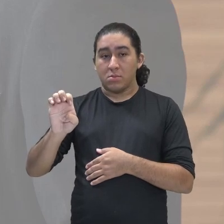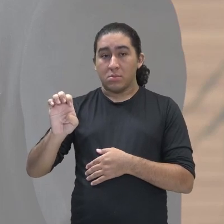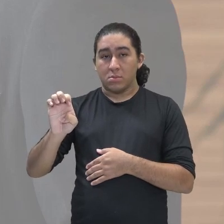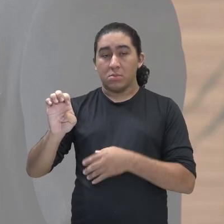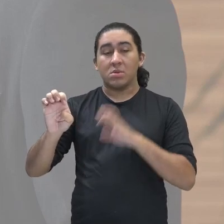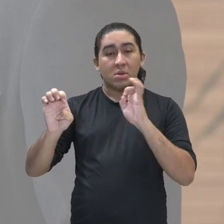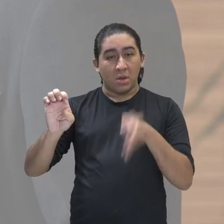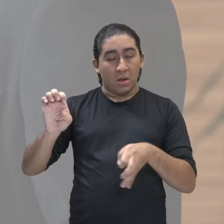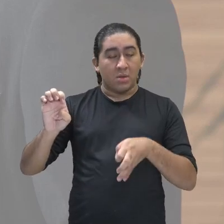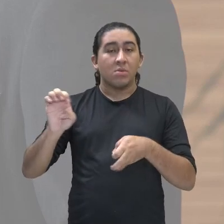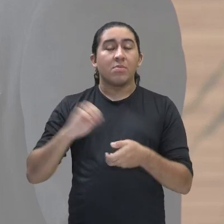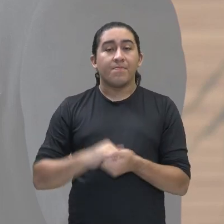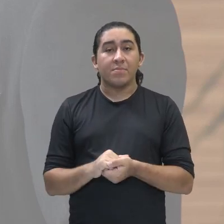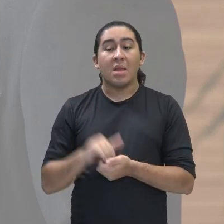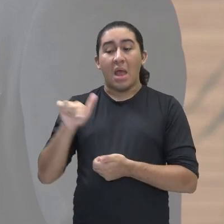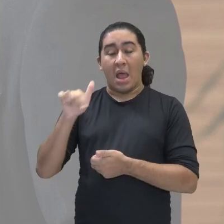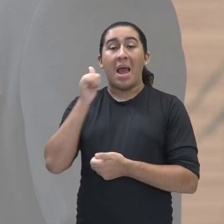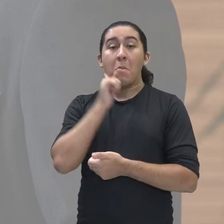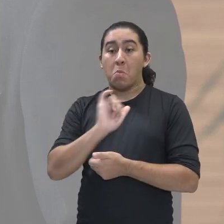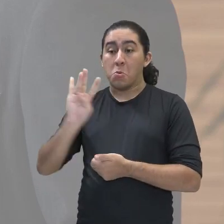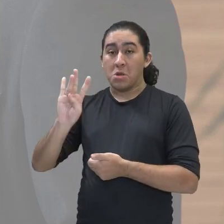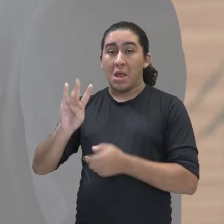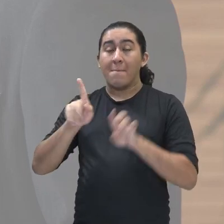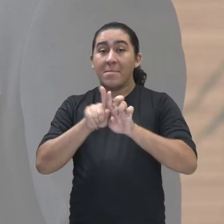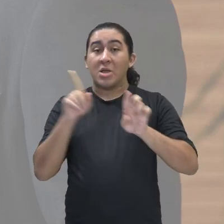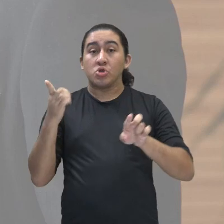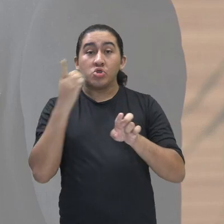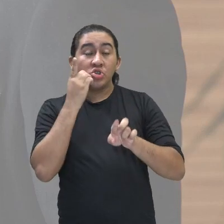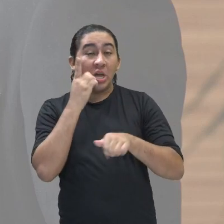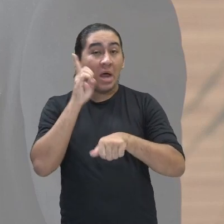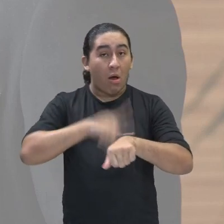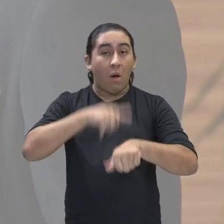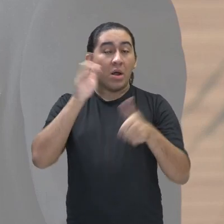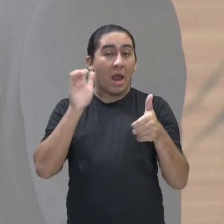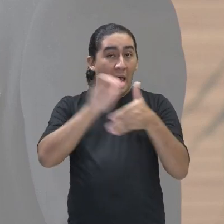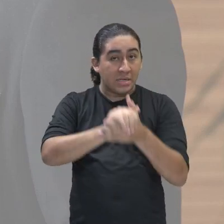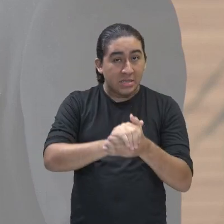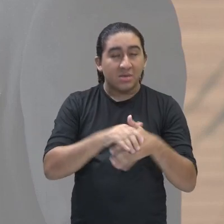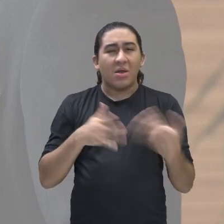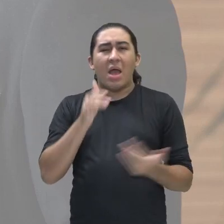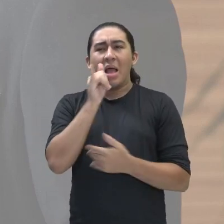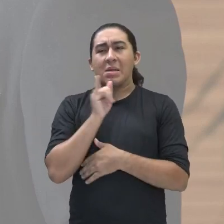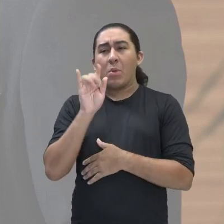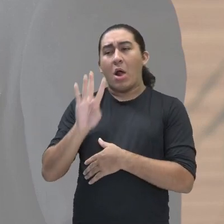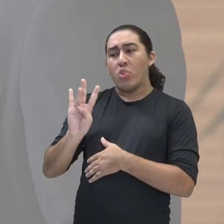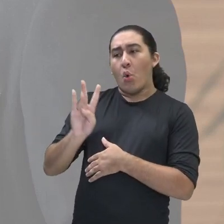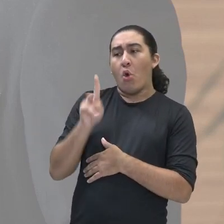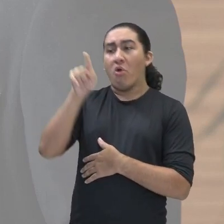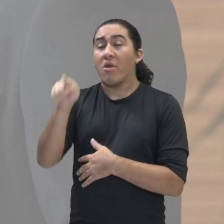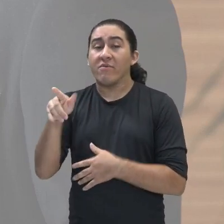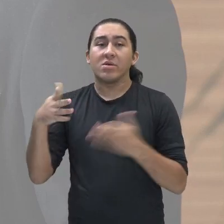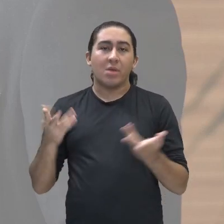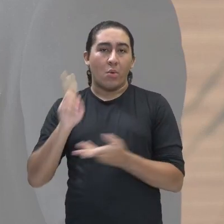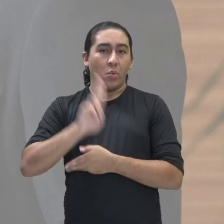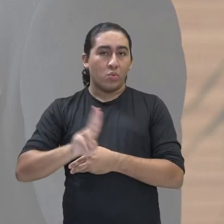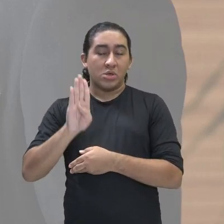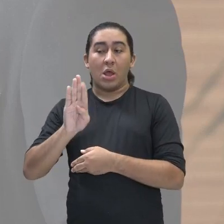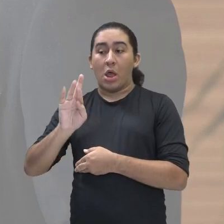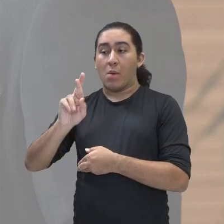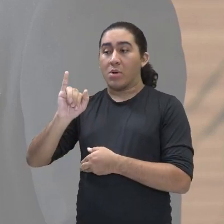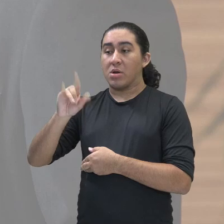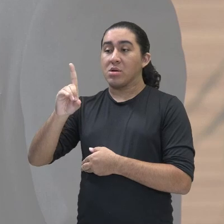Boyfriend. E aí a menina é girlfriend. Então, ele é meu namorado. He is my boyfriend. Ela é minha